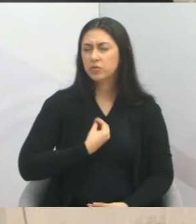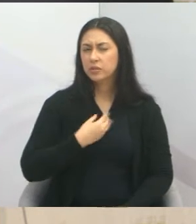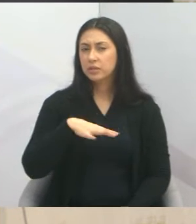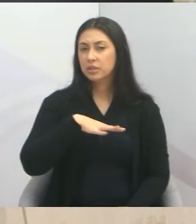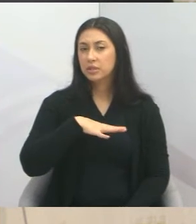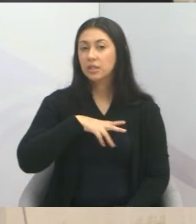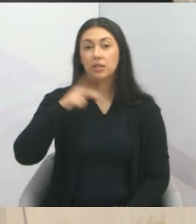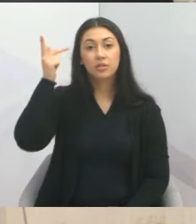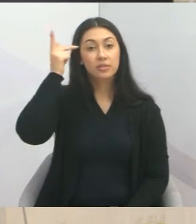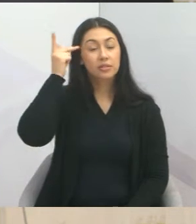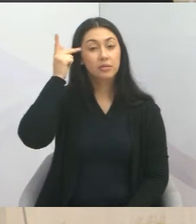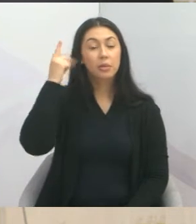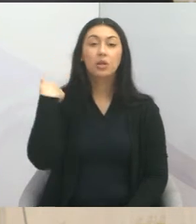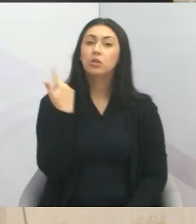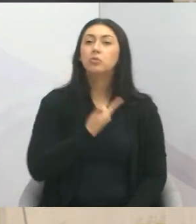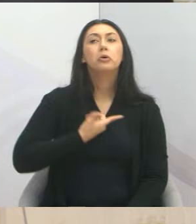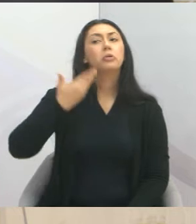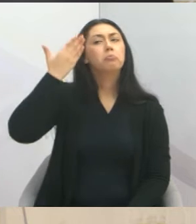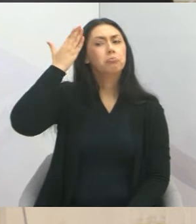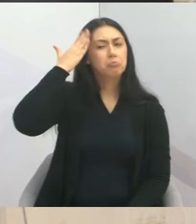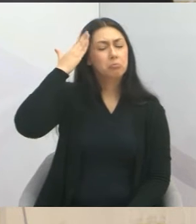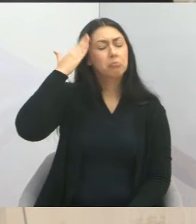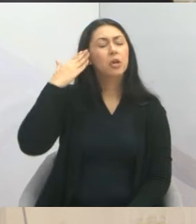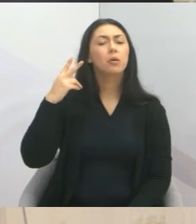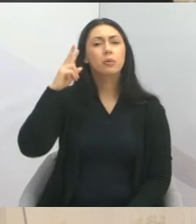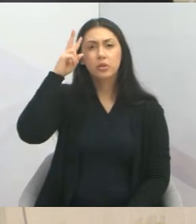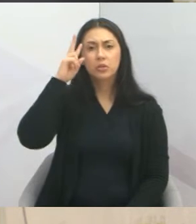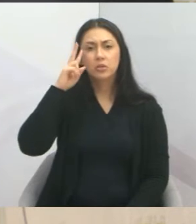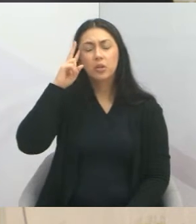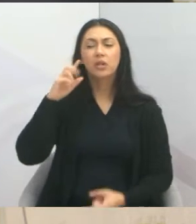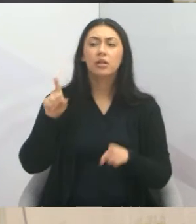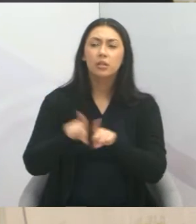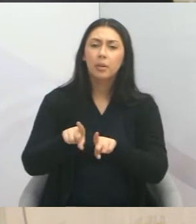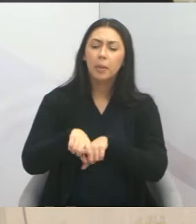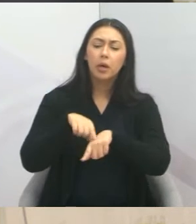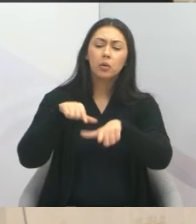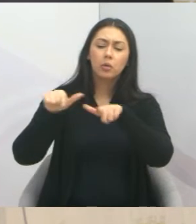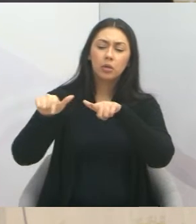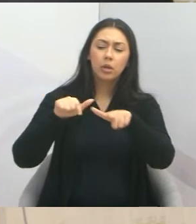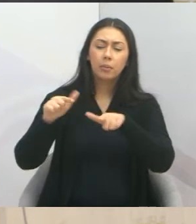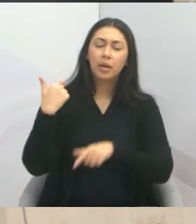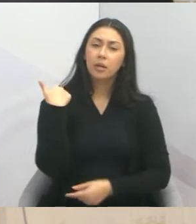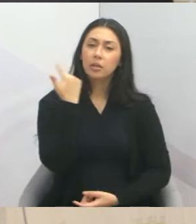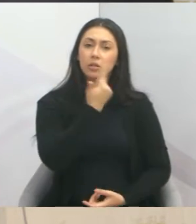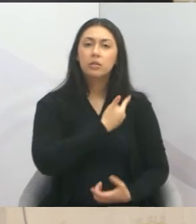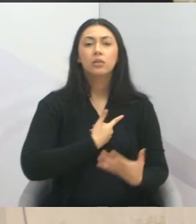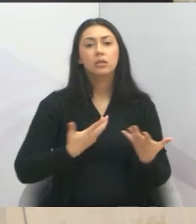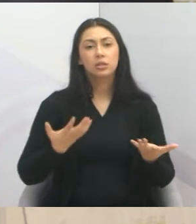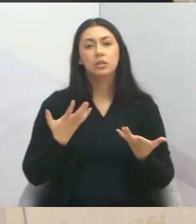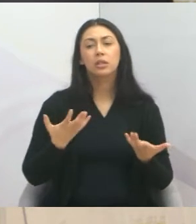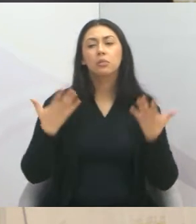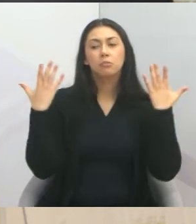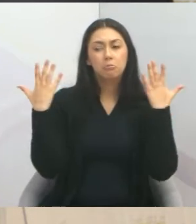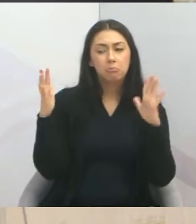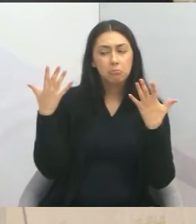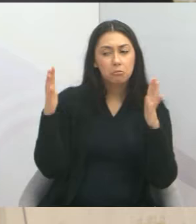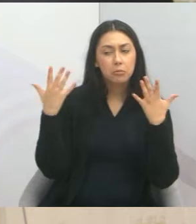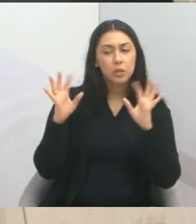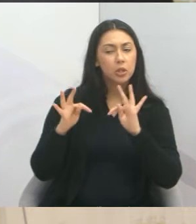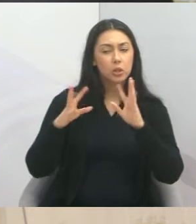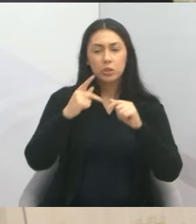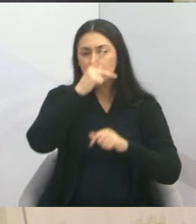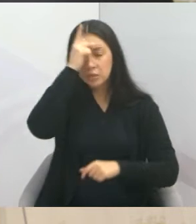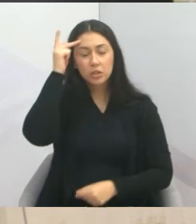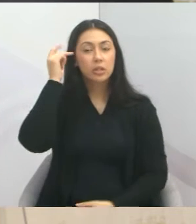reconheço em reconhecimento a história a tradição é trabalho de toda a comunidade japonesa Conseguimos nossos cumprimentos a